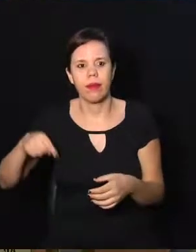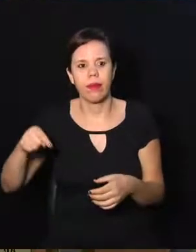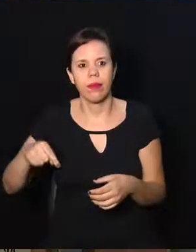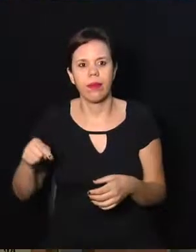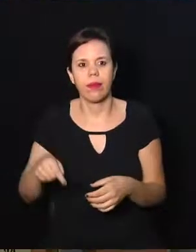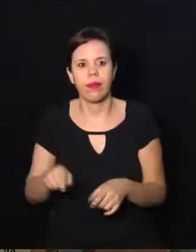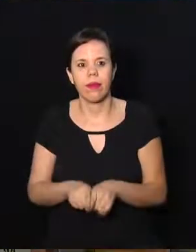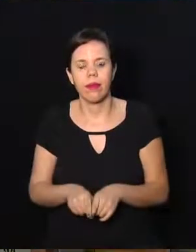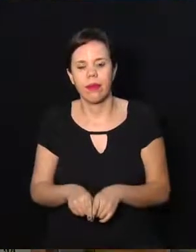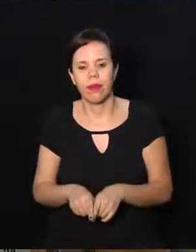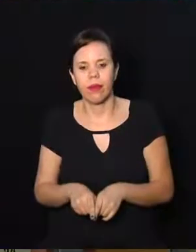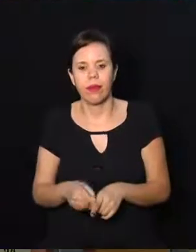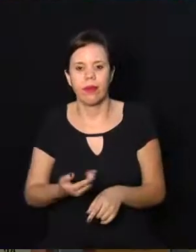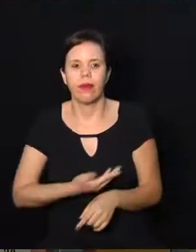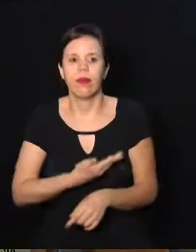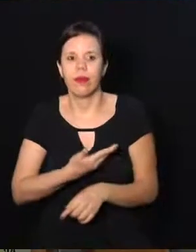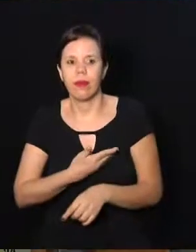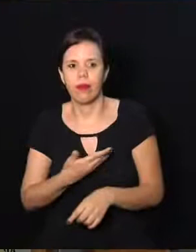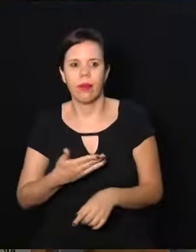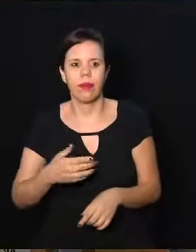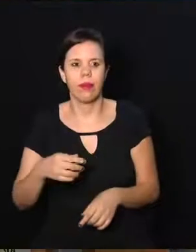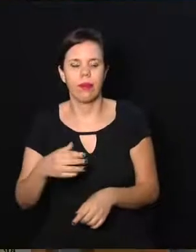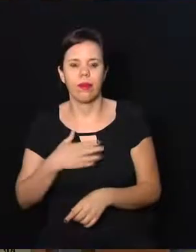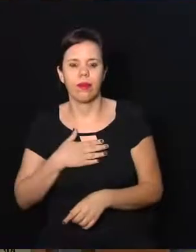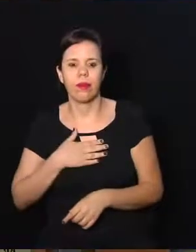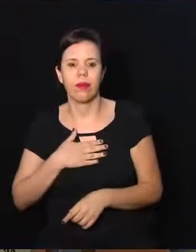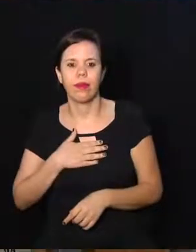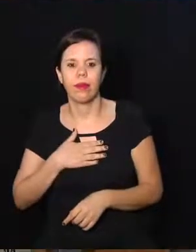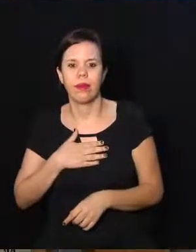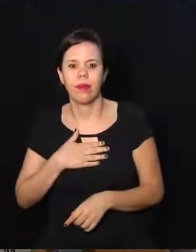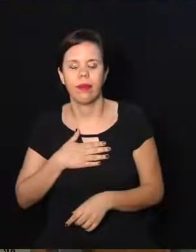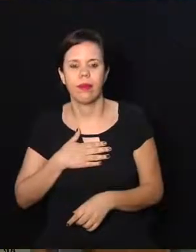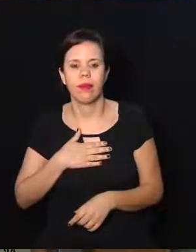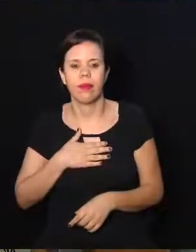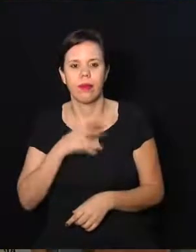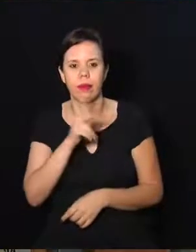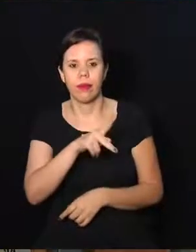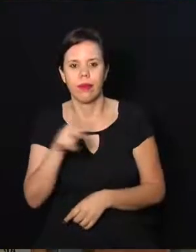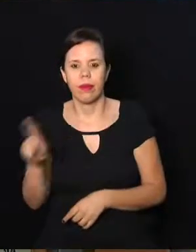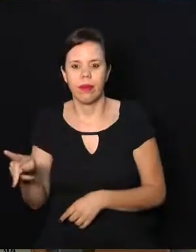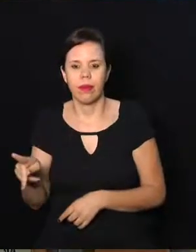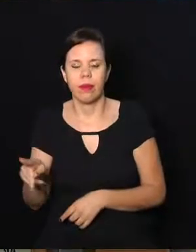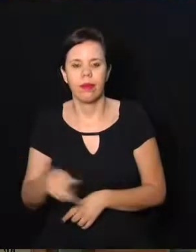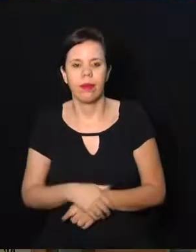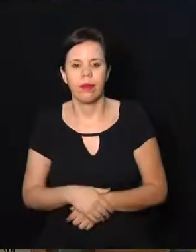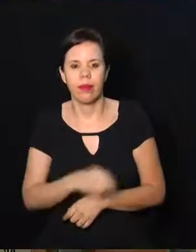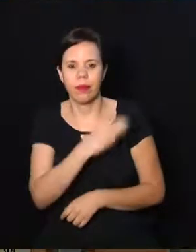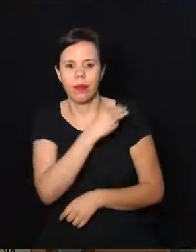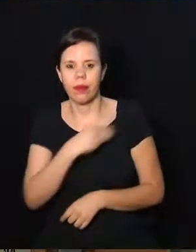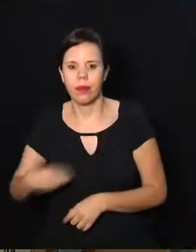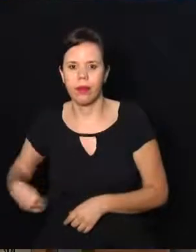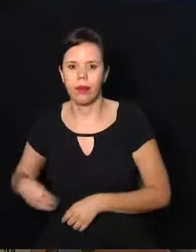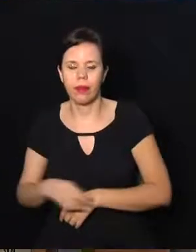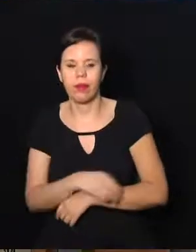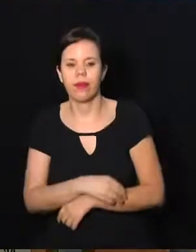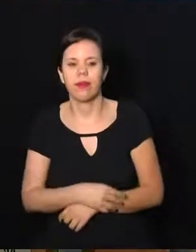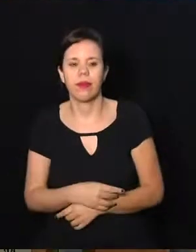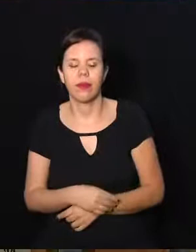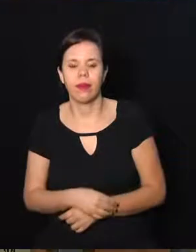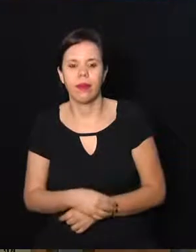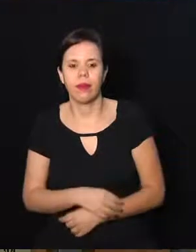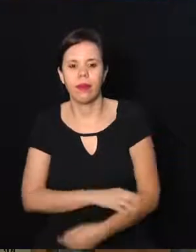esse é um grande amigo meu, o mestre, o nome dele já é mestre, né, porque ele realmente é